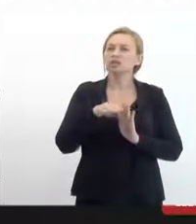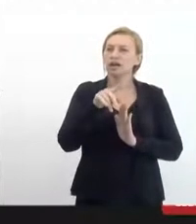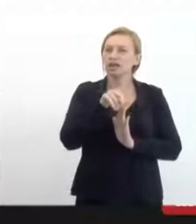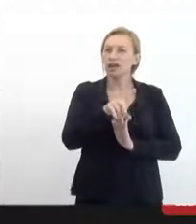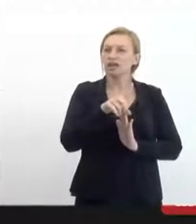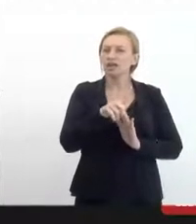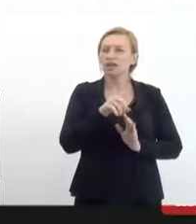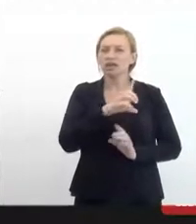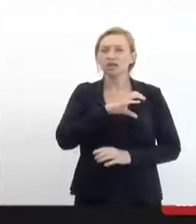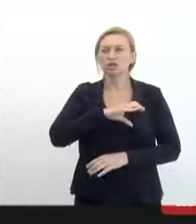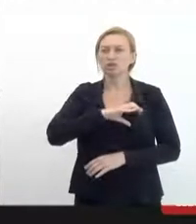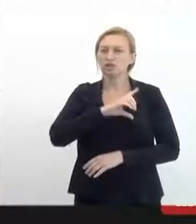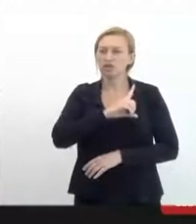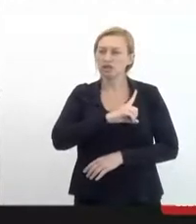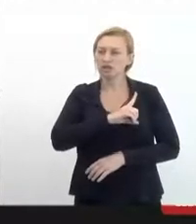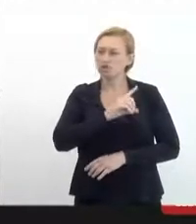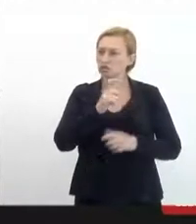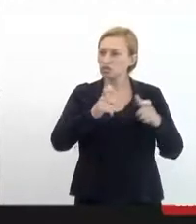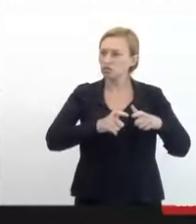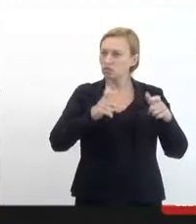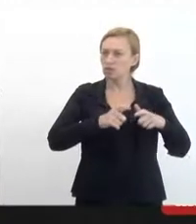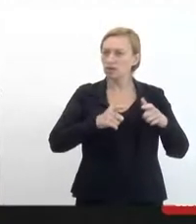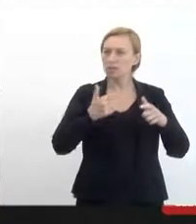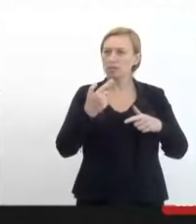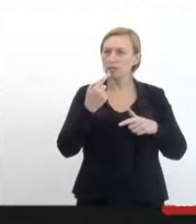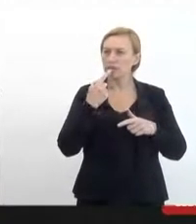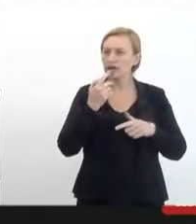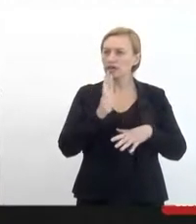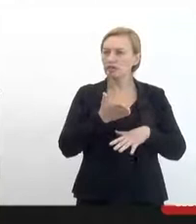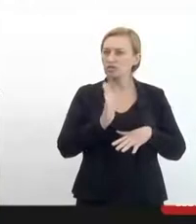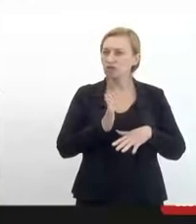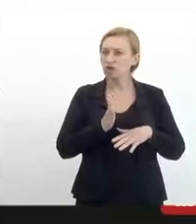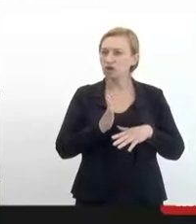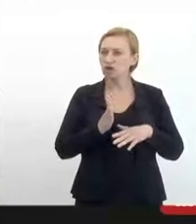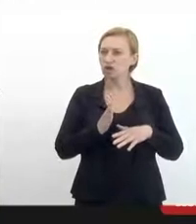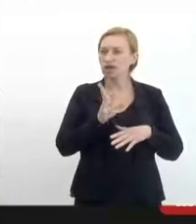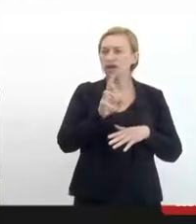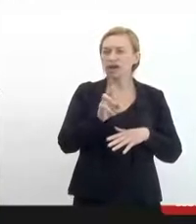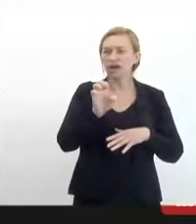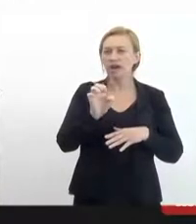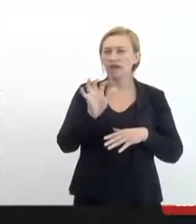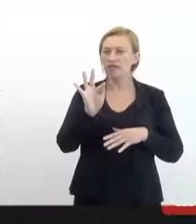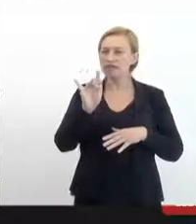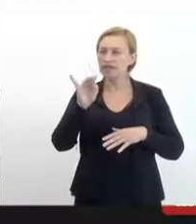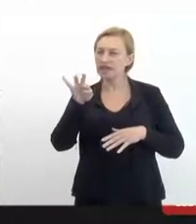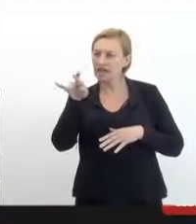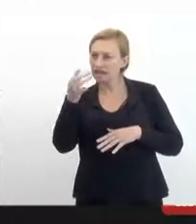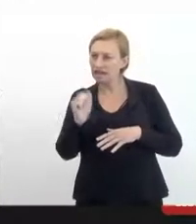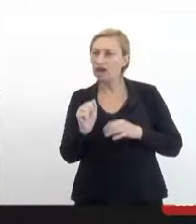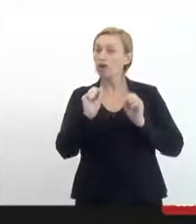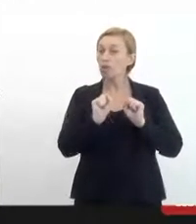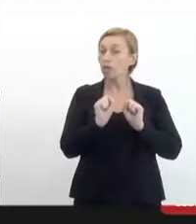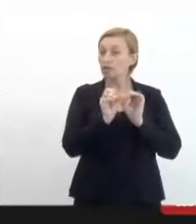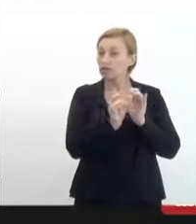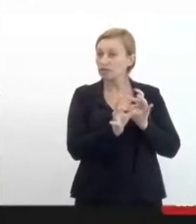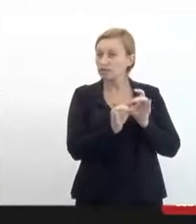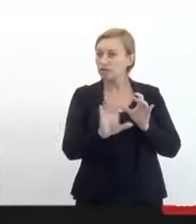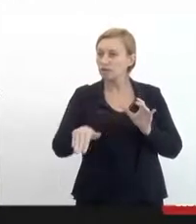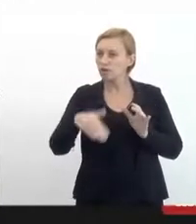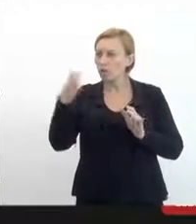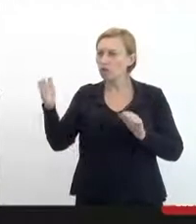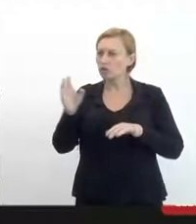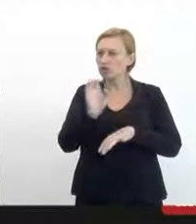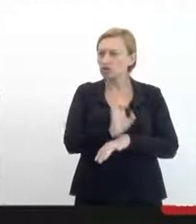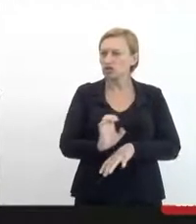Caxias, localizada de forma próxima às dependências da refinaria, e ela pode vender para outros